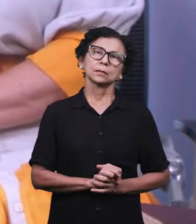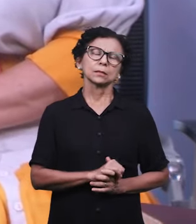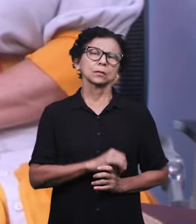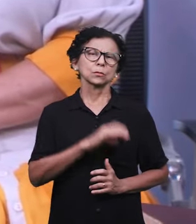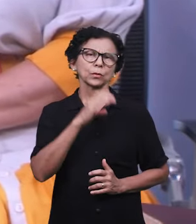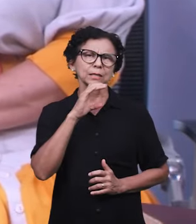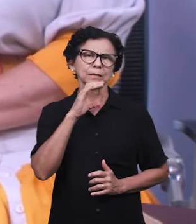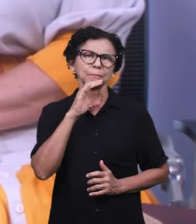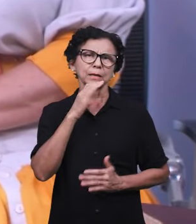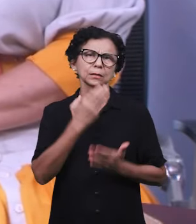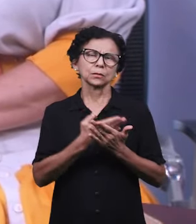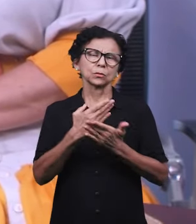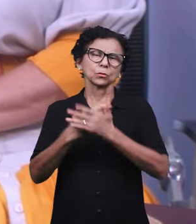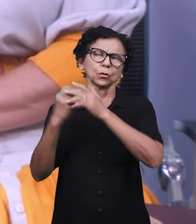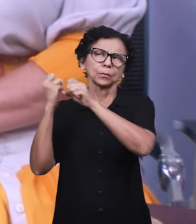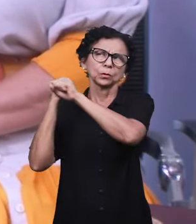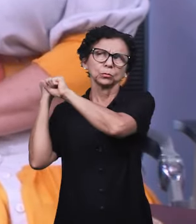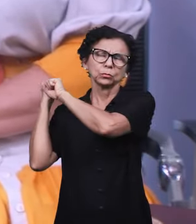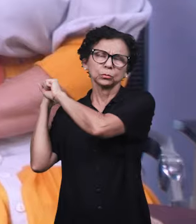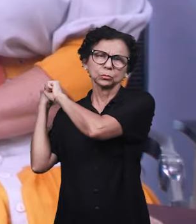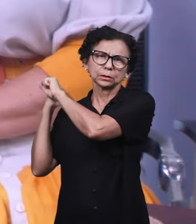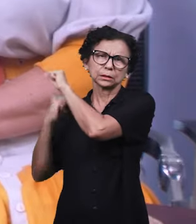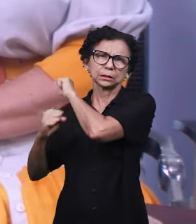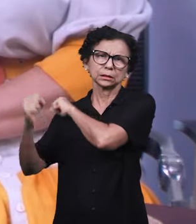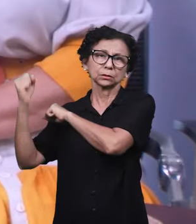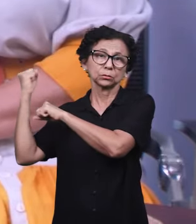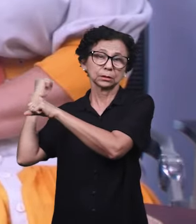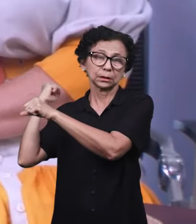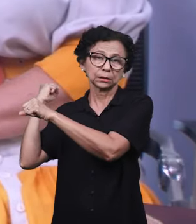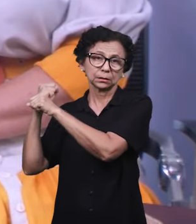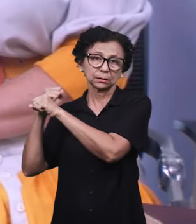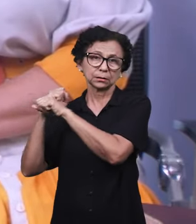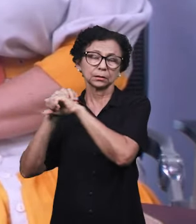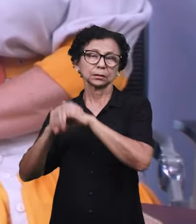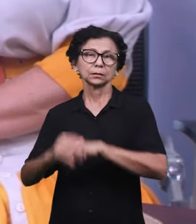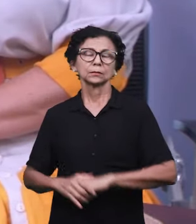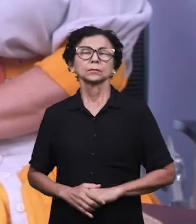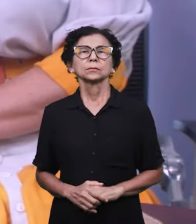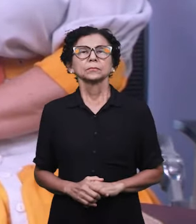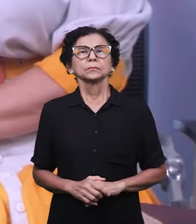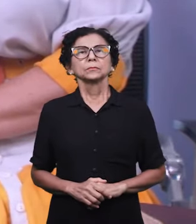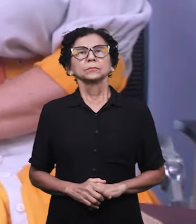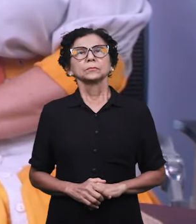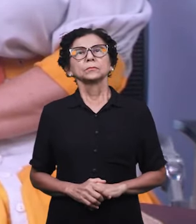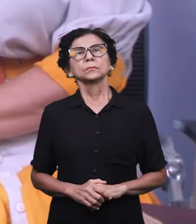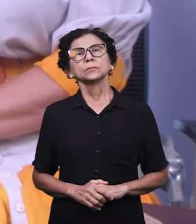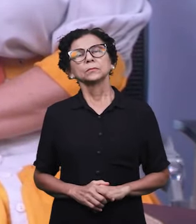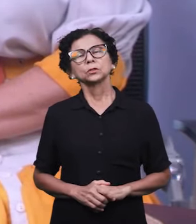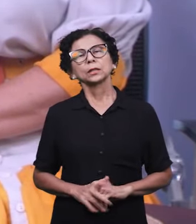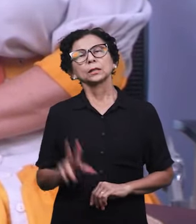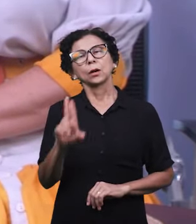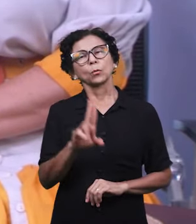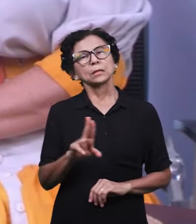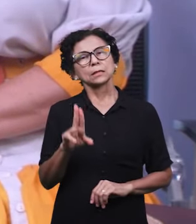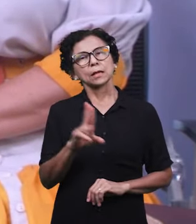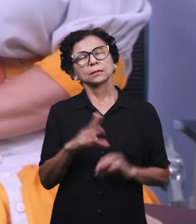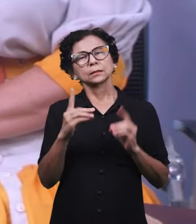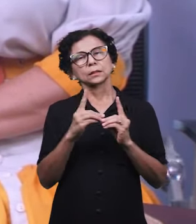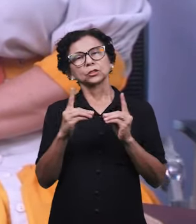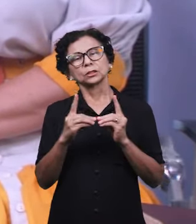assumido de uma outra forma na escola. Sim. E hoje, como é que esses conhecimentos, né, aparecem no